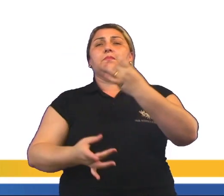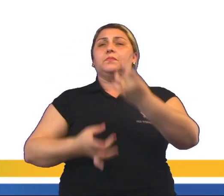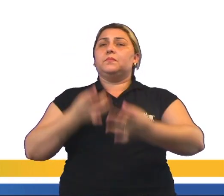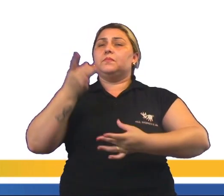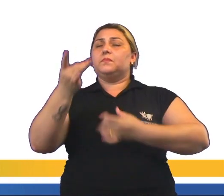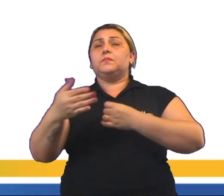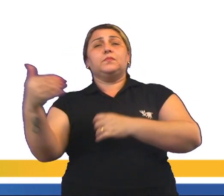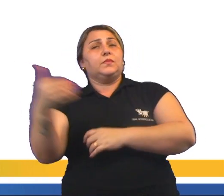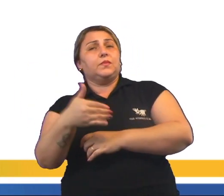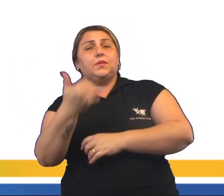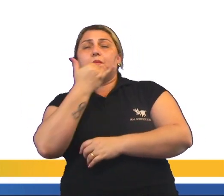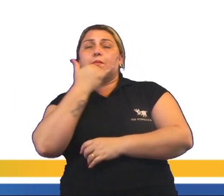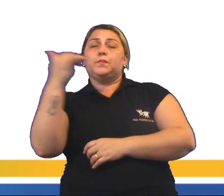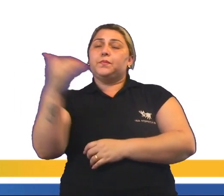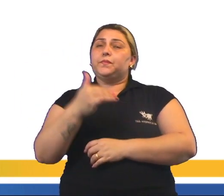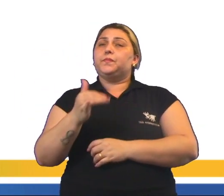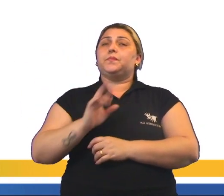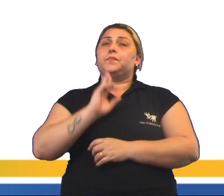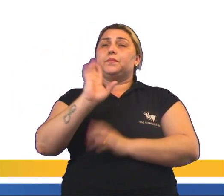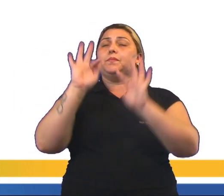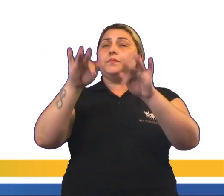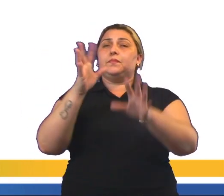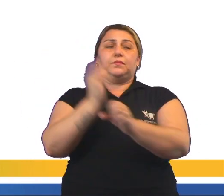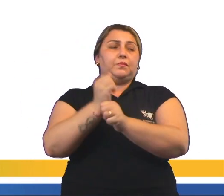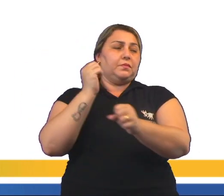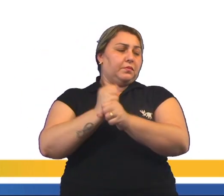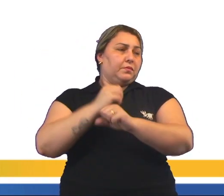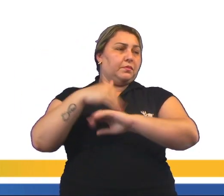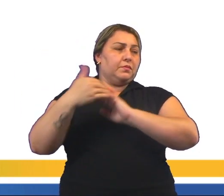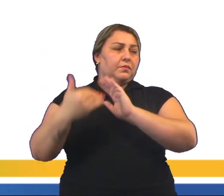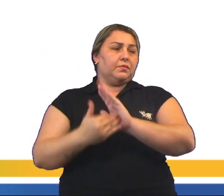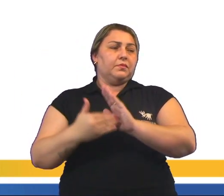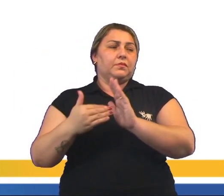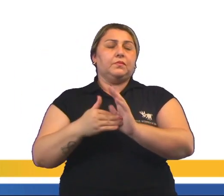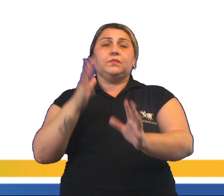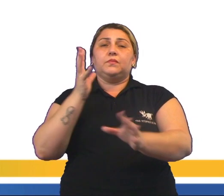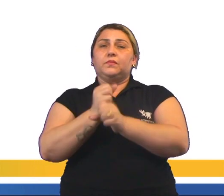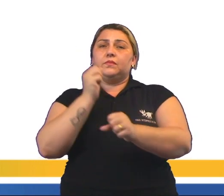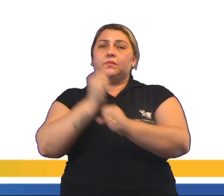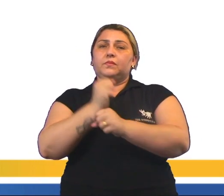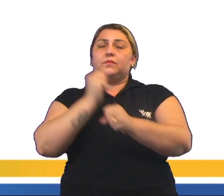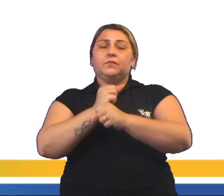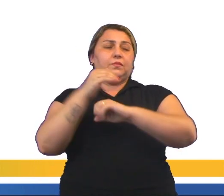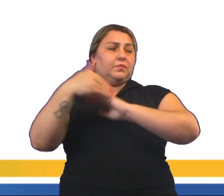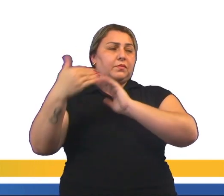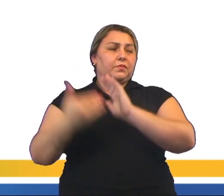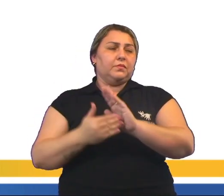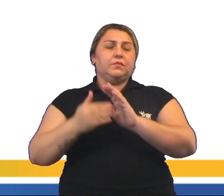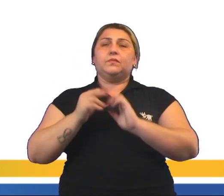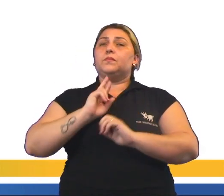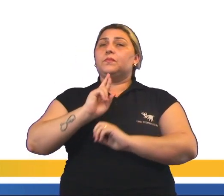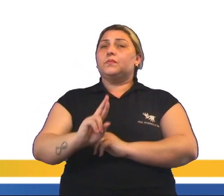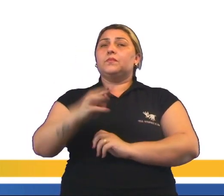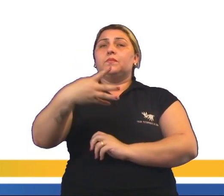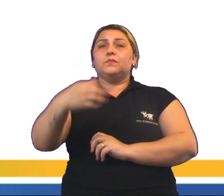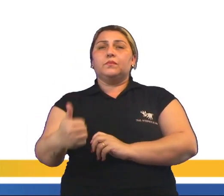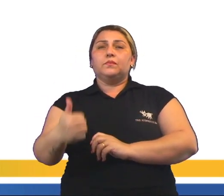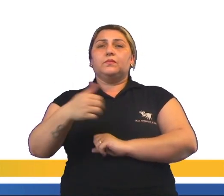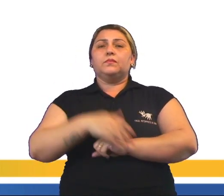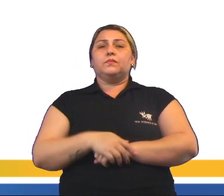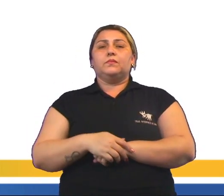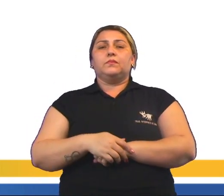seja, frequentemente, o resultado final, a soma do todo. Então, somando todos ali na frequência, vai dar